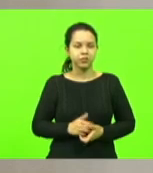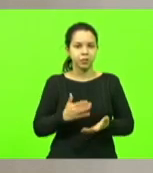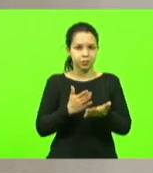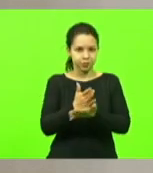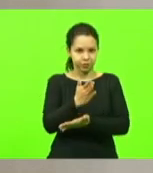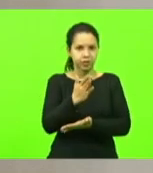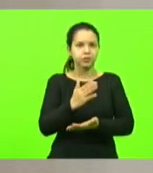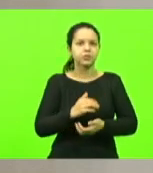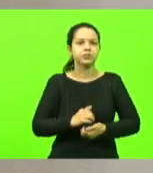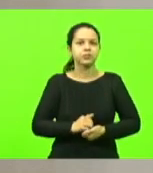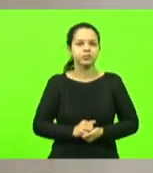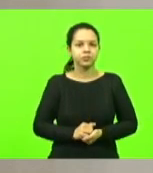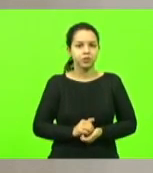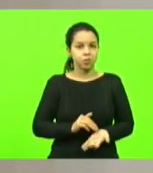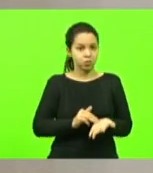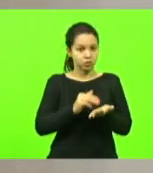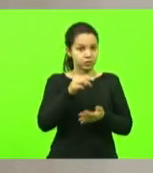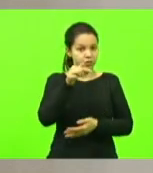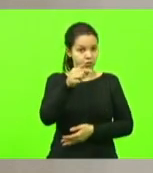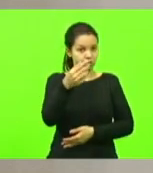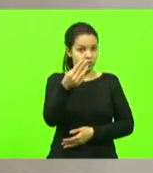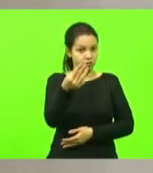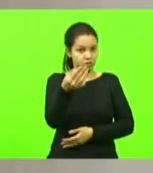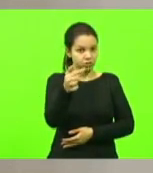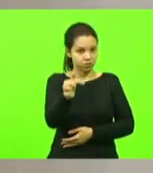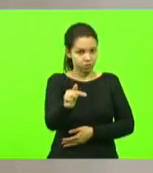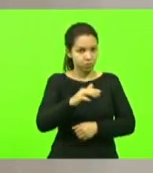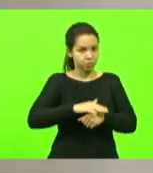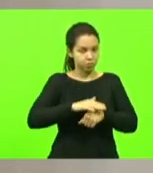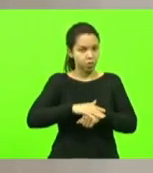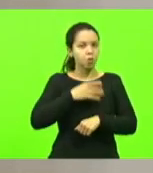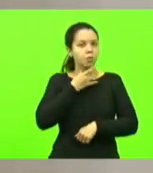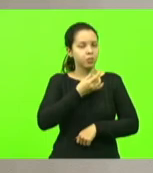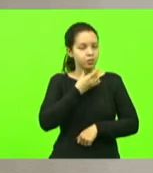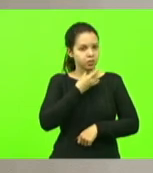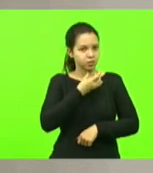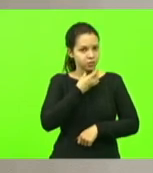Aprovado. Moção 737, deputado Valdir Kubalkini,